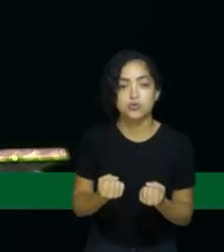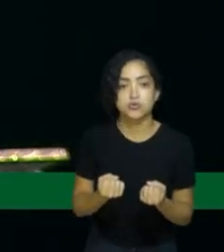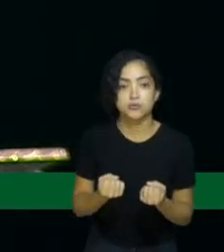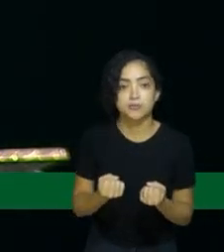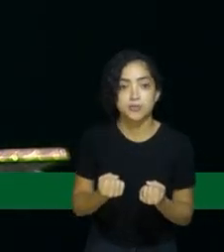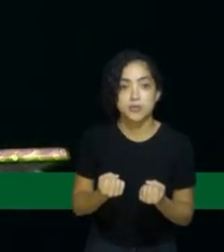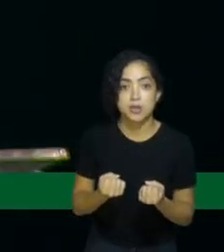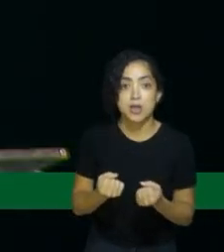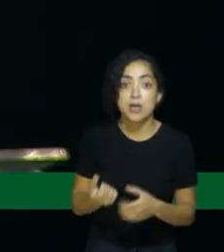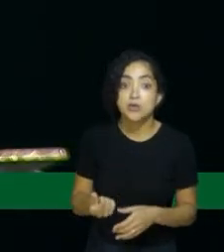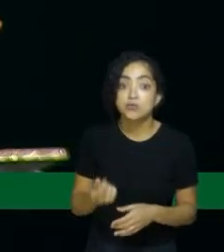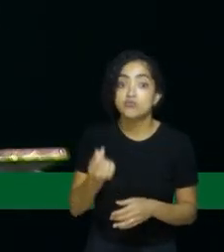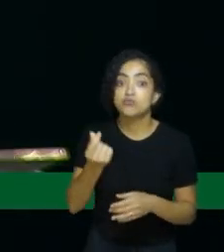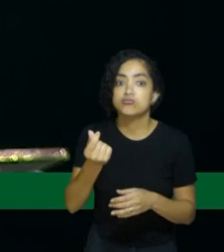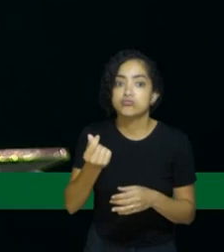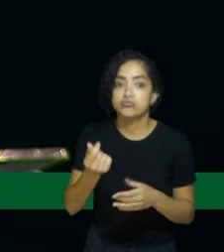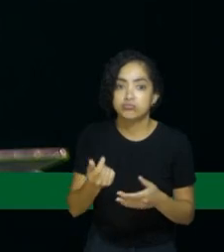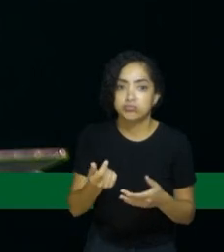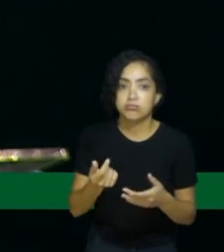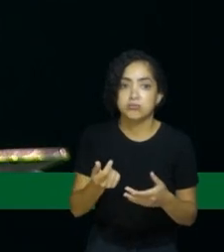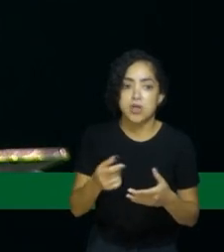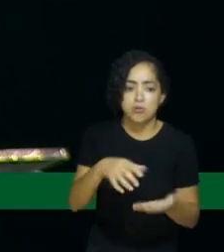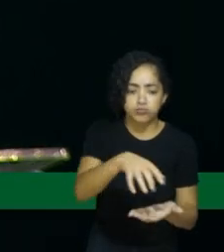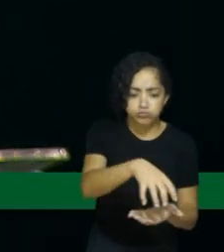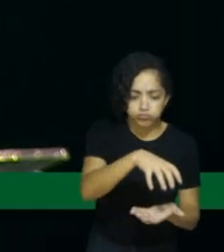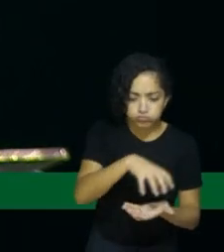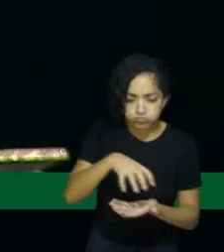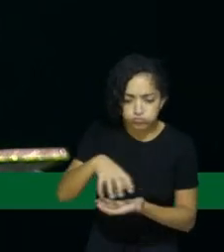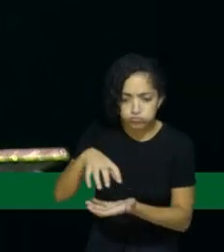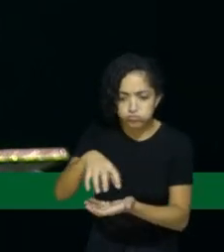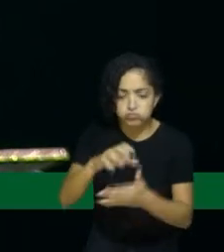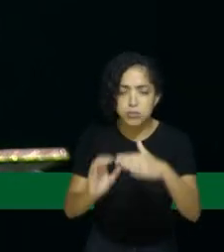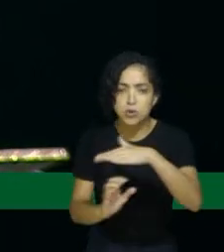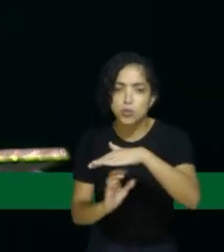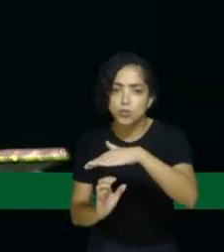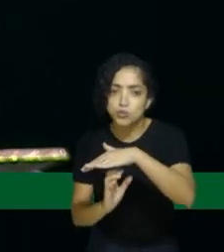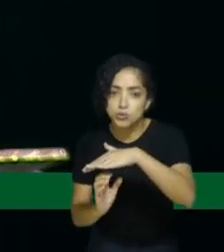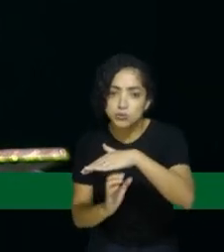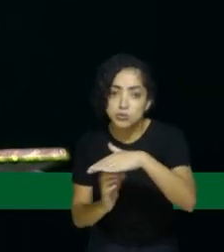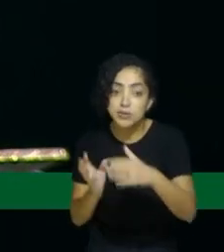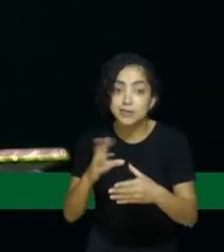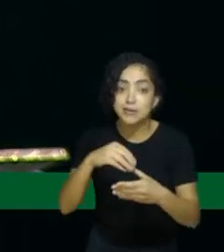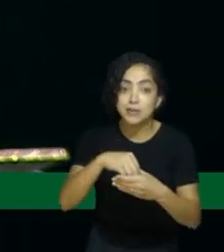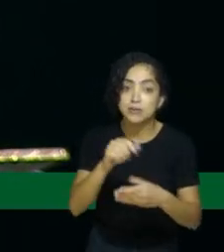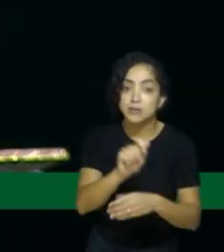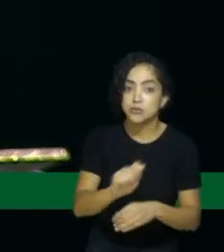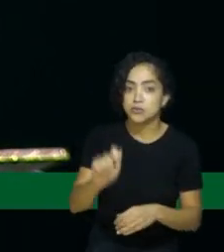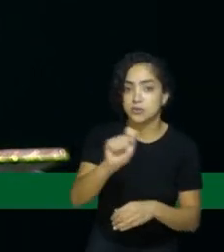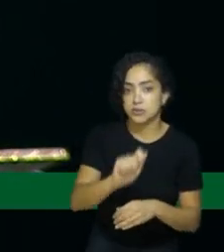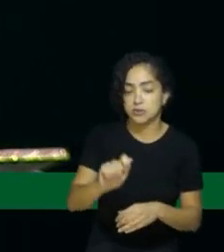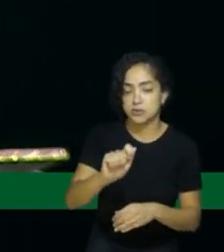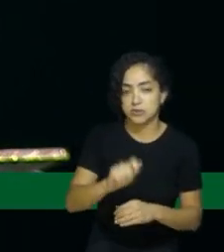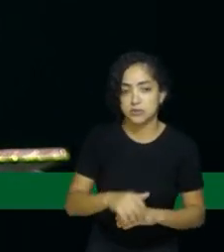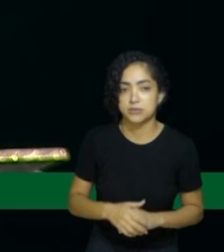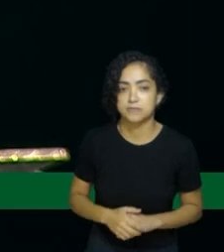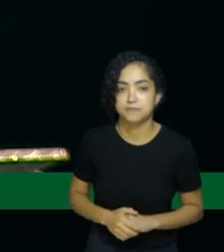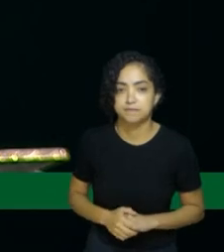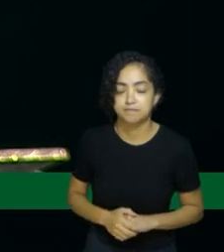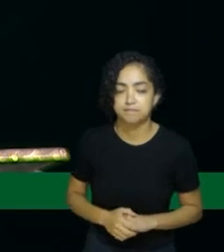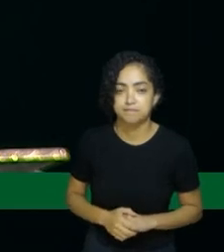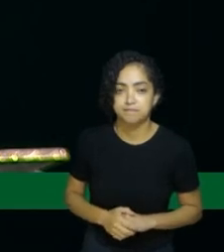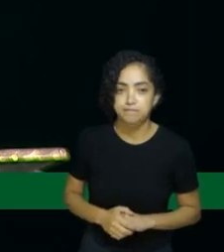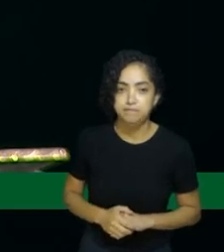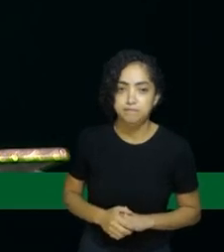núcleos trabalhamos em núcleos de empresas afins dentro das nossas associações e